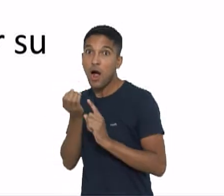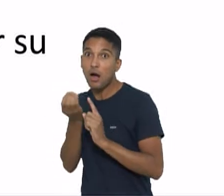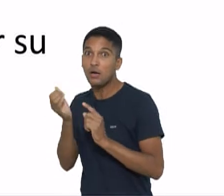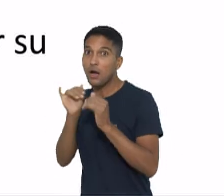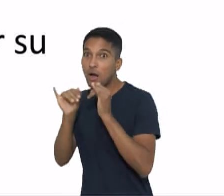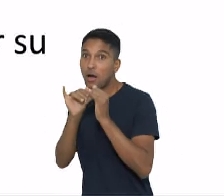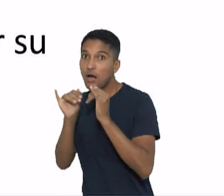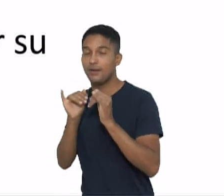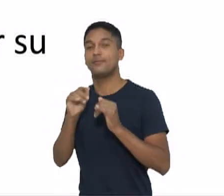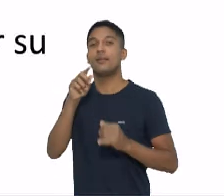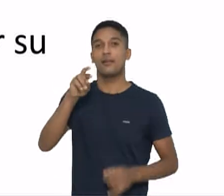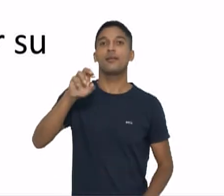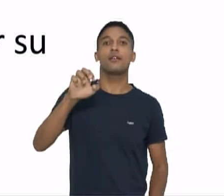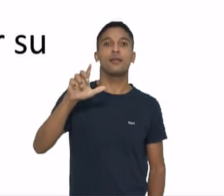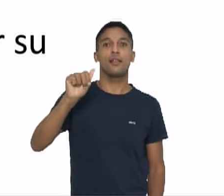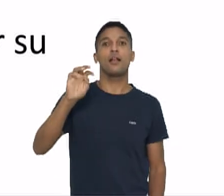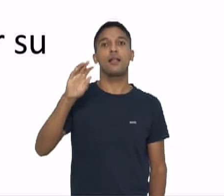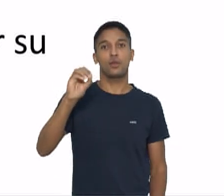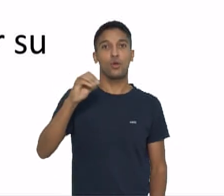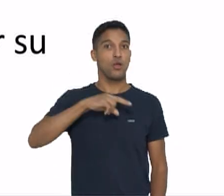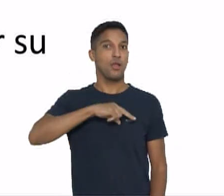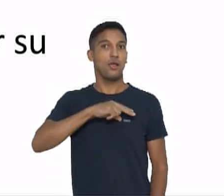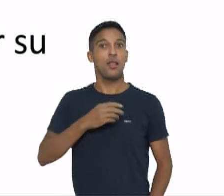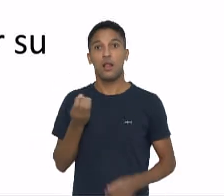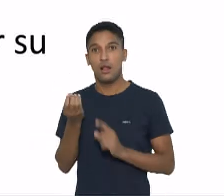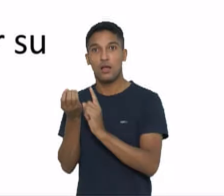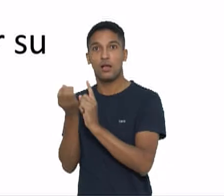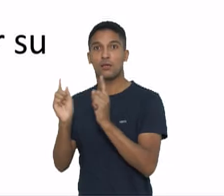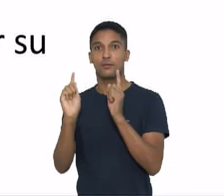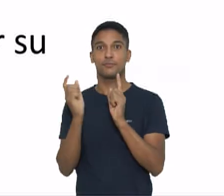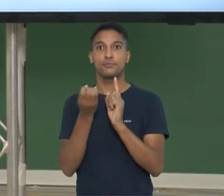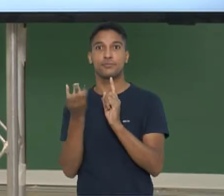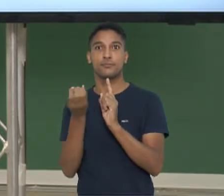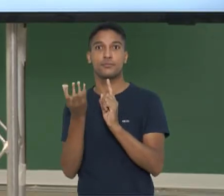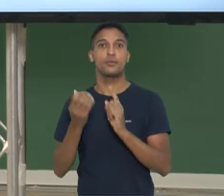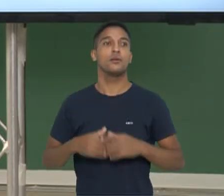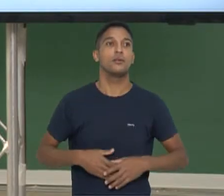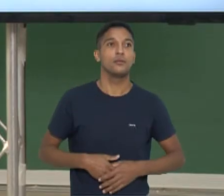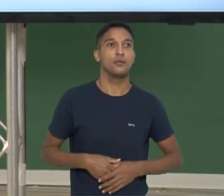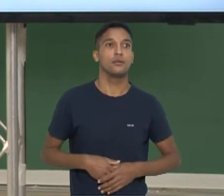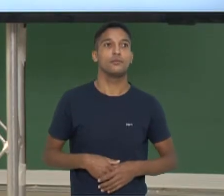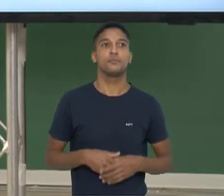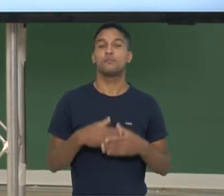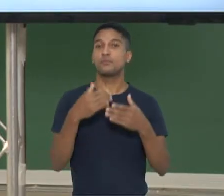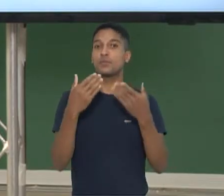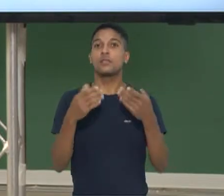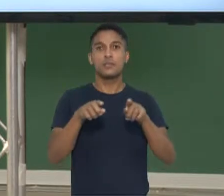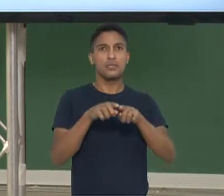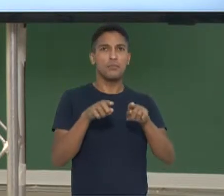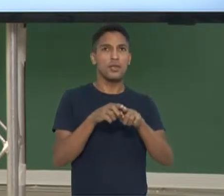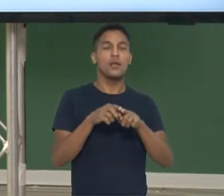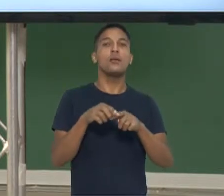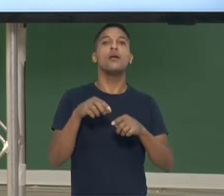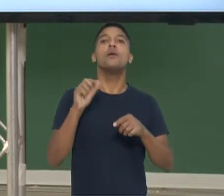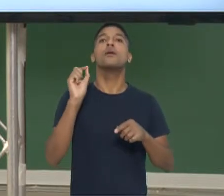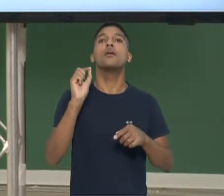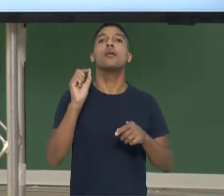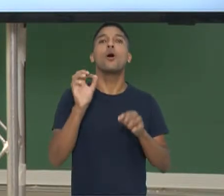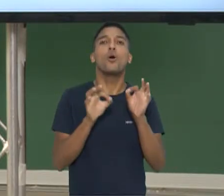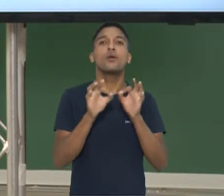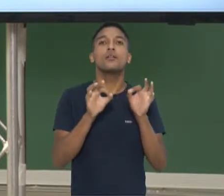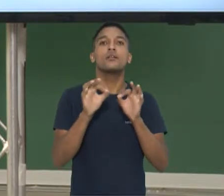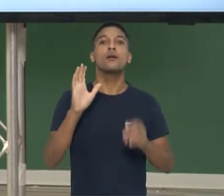de sucessos reais ou fictícios. Então é uma organização de acontecimentos, lembrem